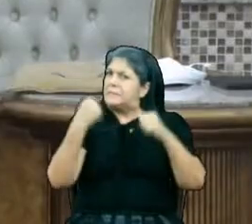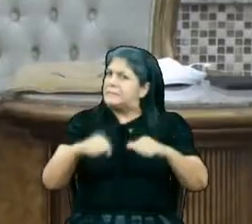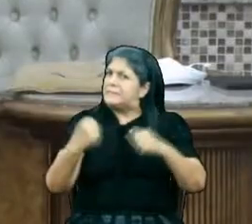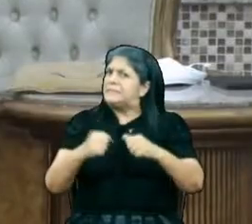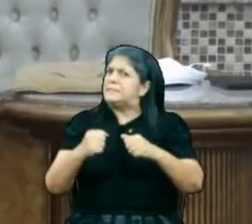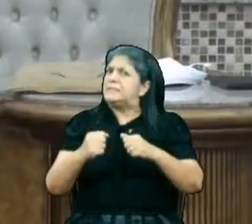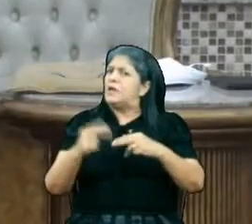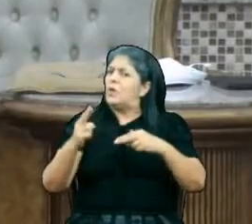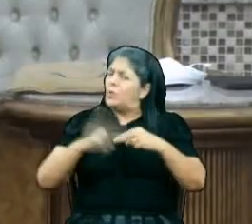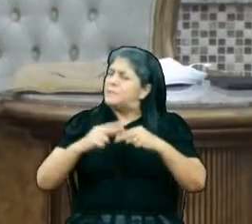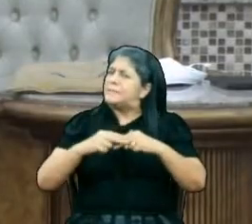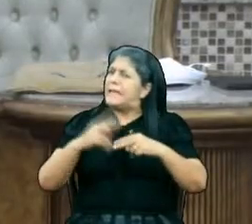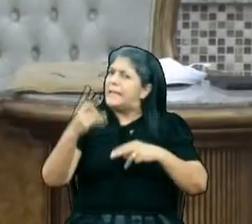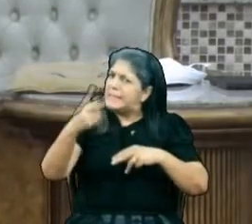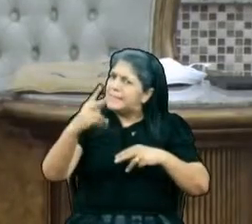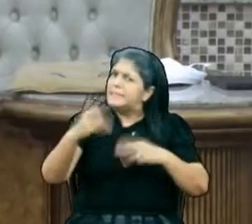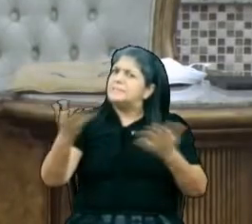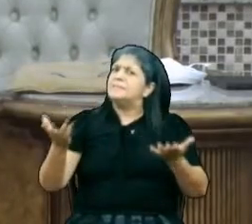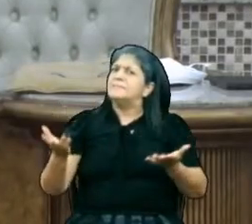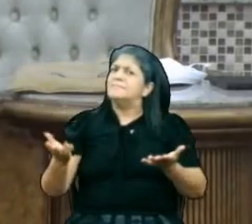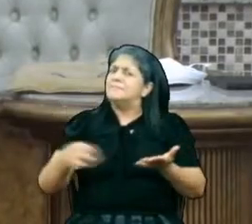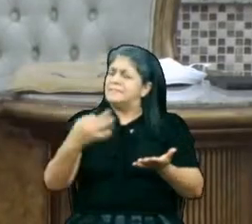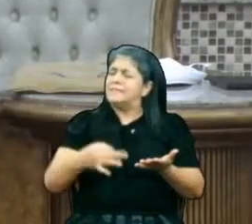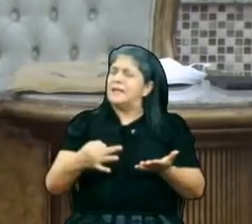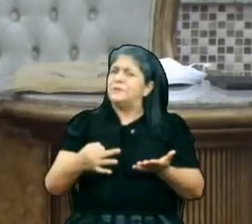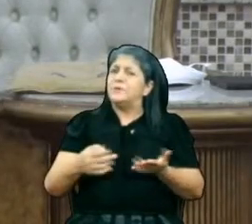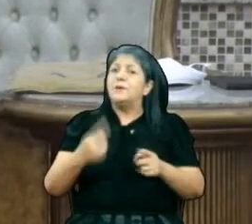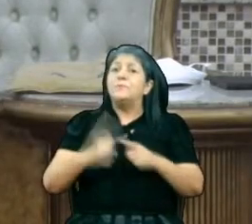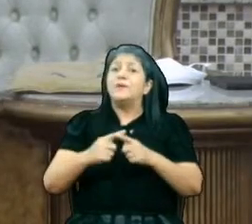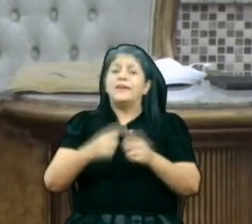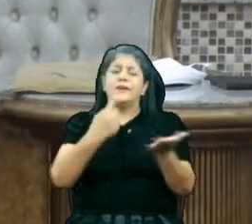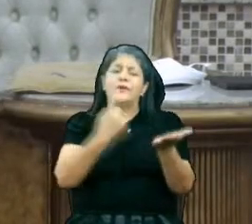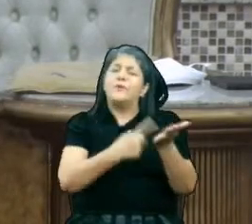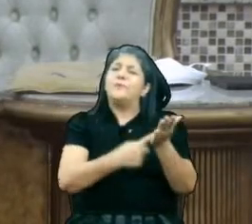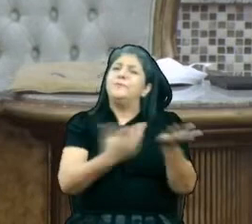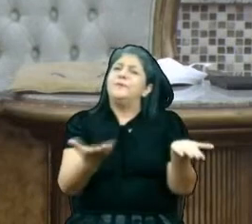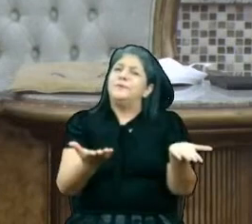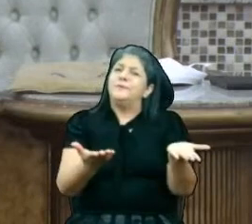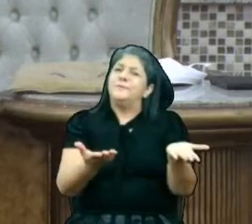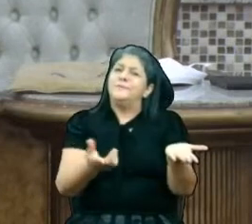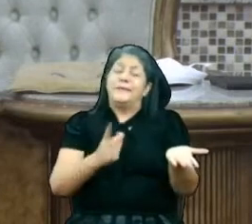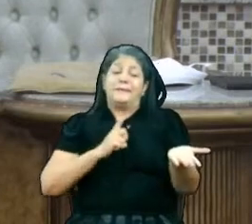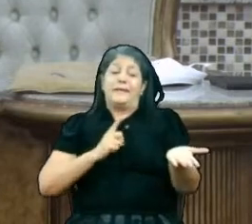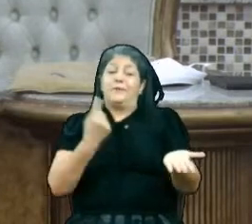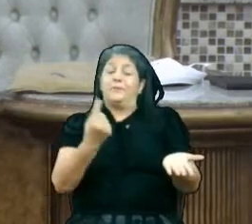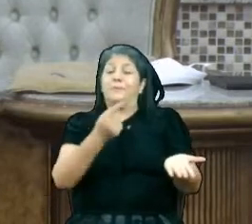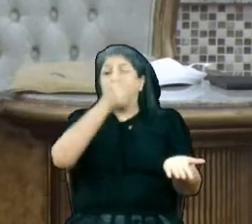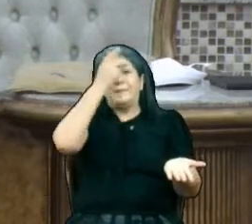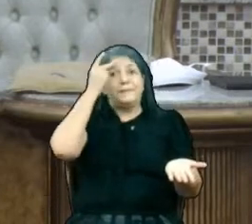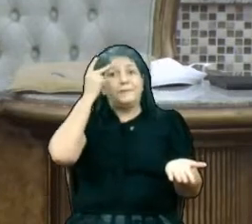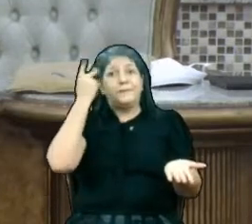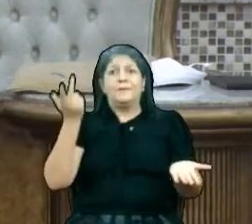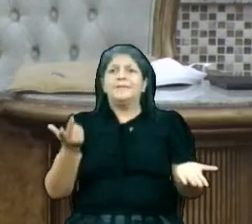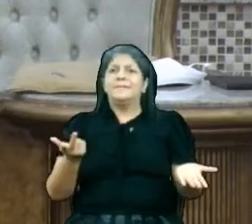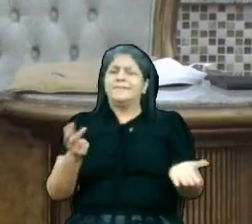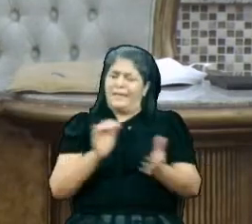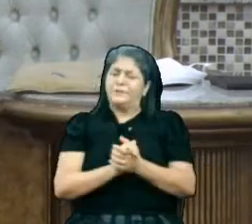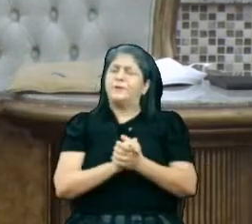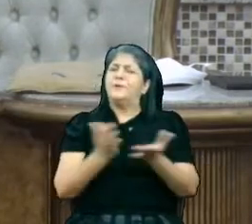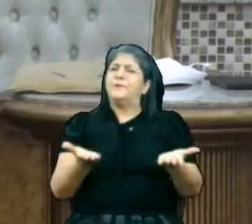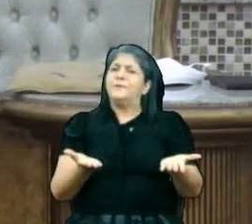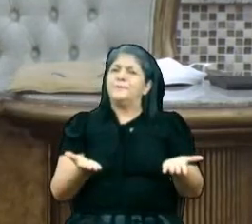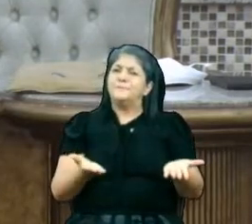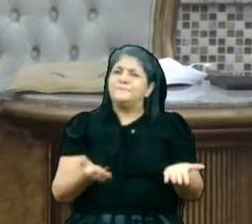aliança disse que a gente tem um compromisso com alguém um dia eu fiquei impressionado que impressionado